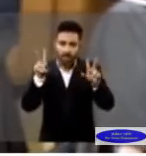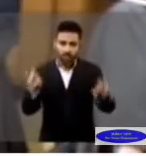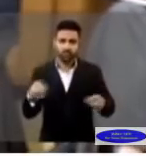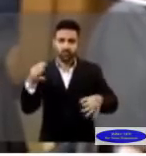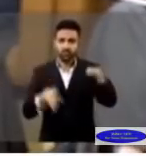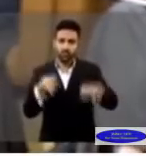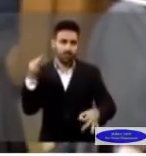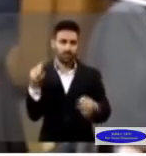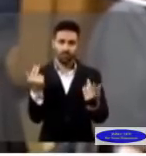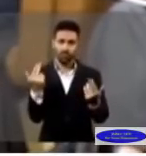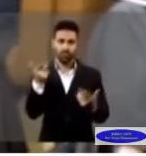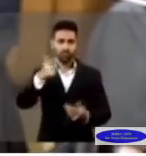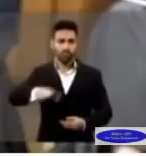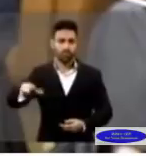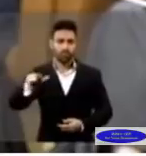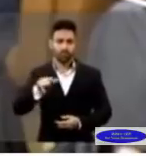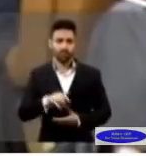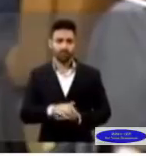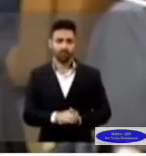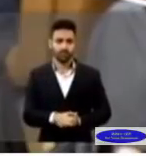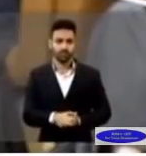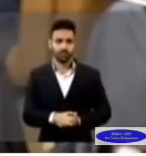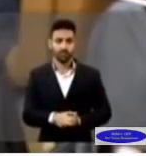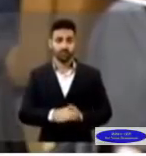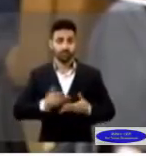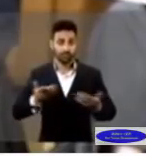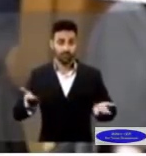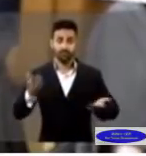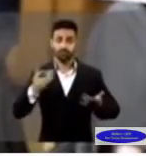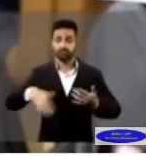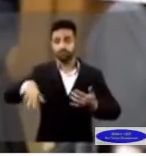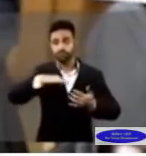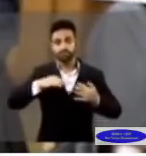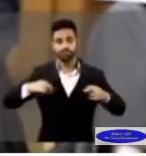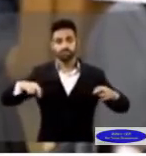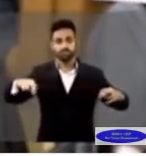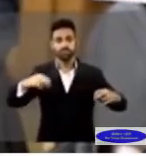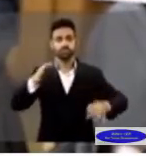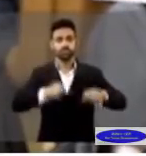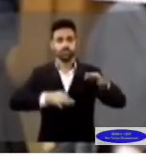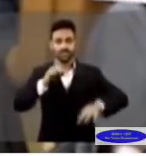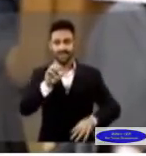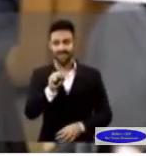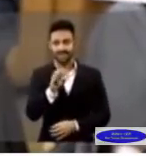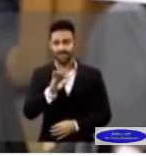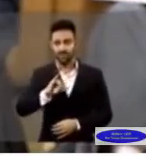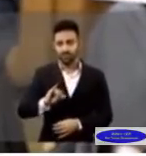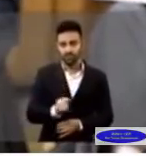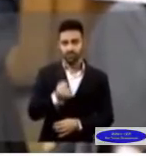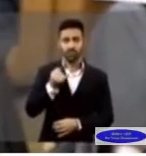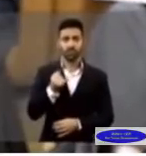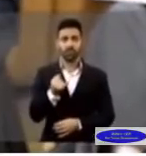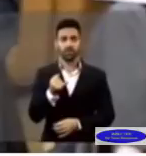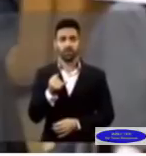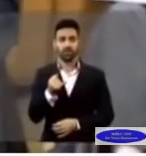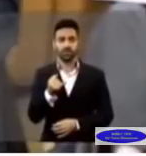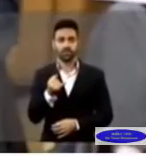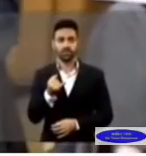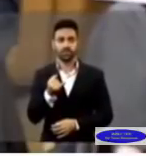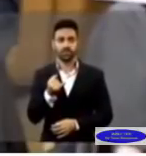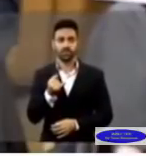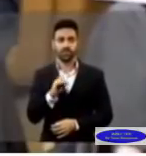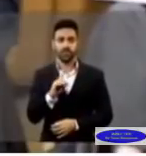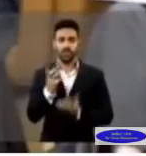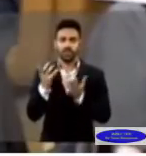olhos vistos. A cada dia que passa, nós vemos avanços da Operação Lava Jato. Então, como uma jurisprudência que é